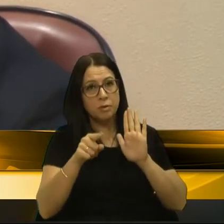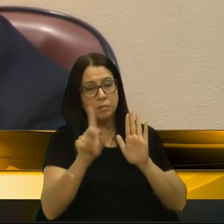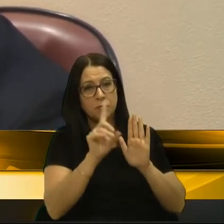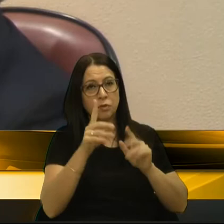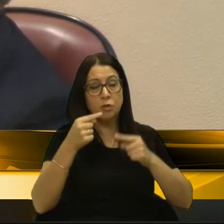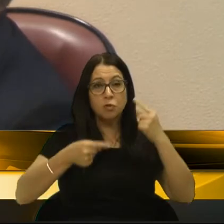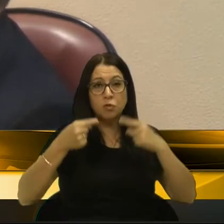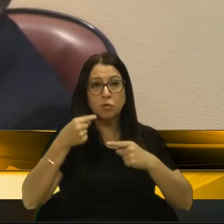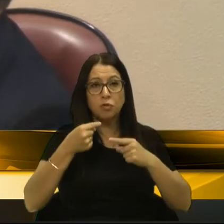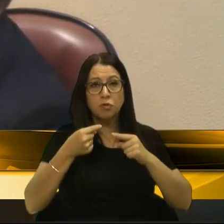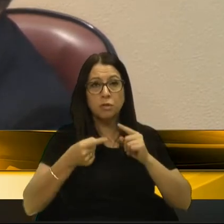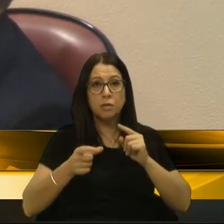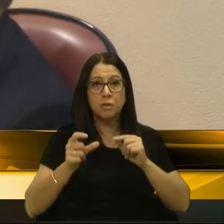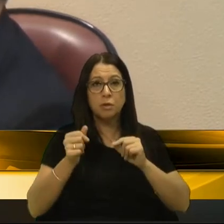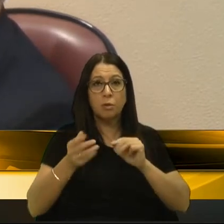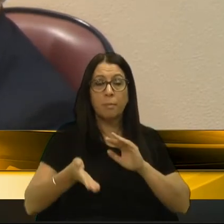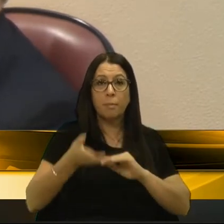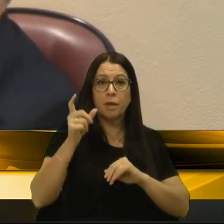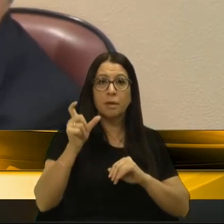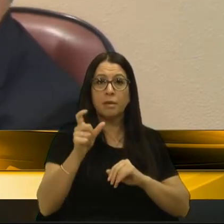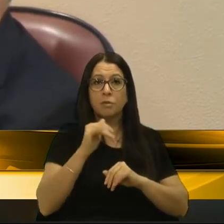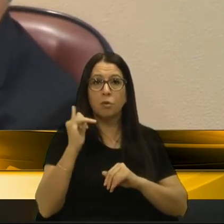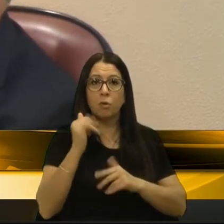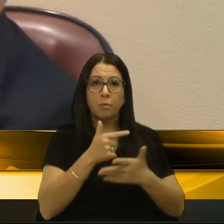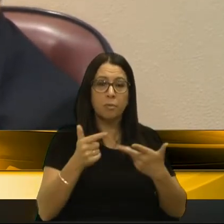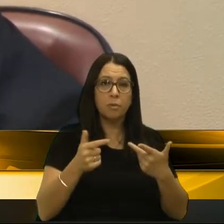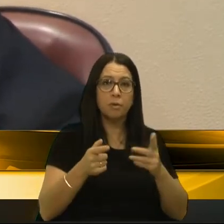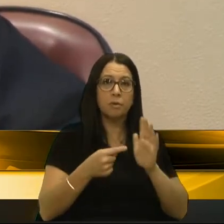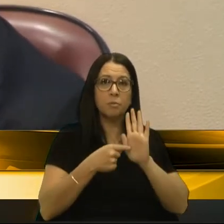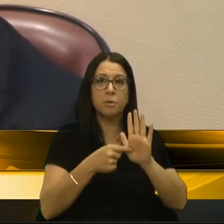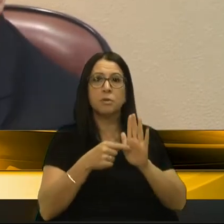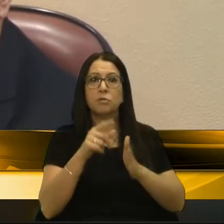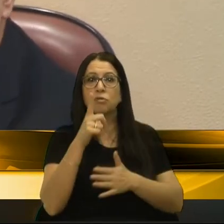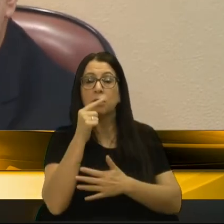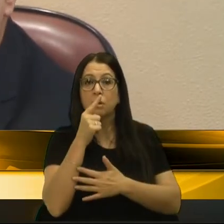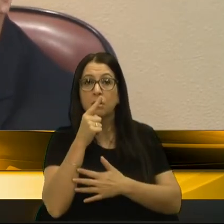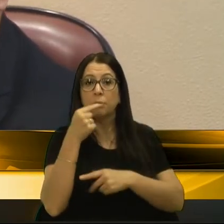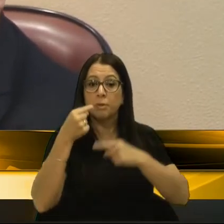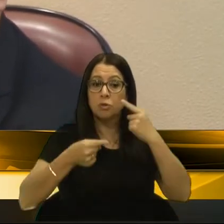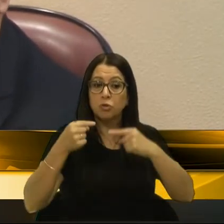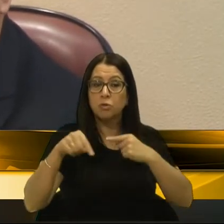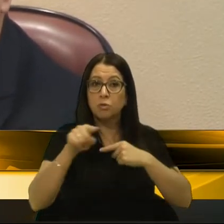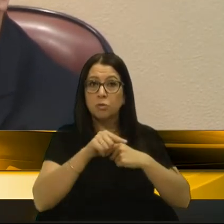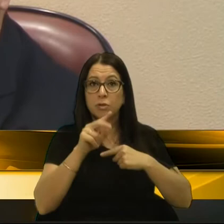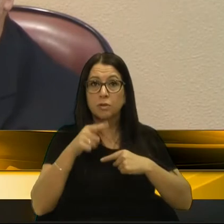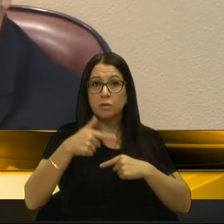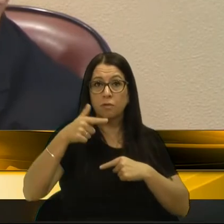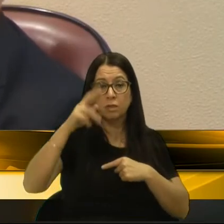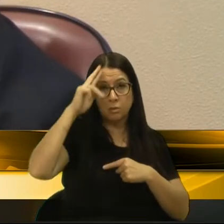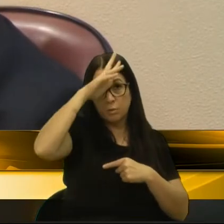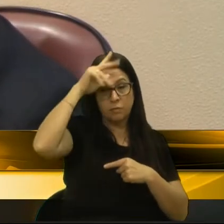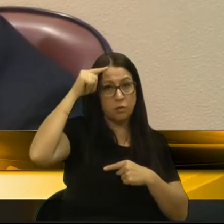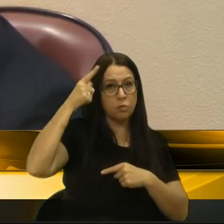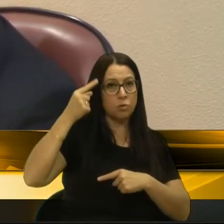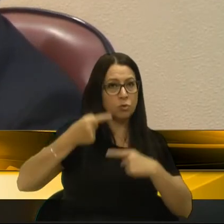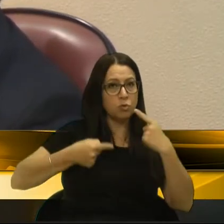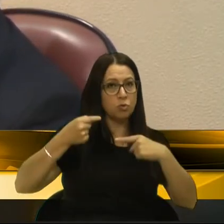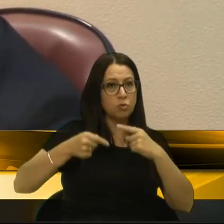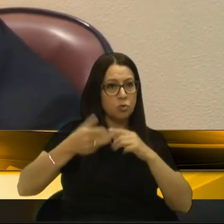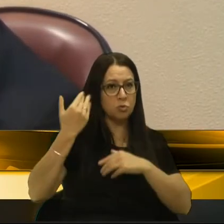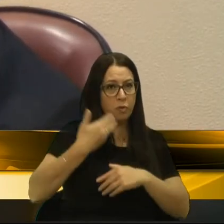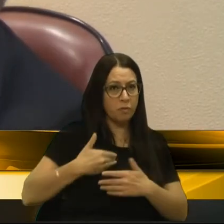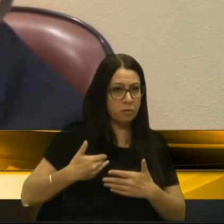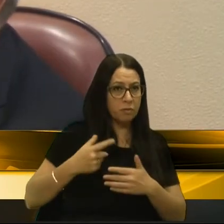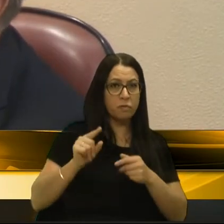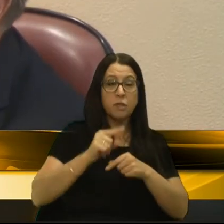só discutindo aumento de tarifa, né? Aumento de tarifa de ônibus, tarifa de água, mas que discuta. O vice-prefeito disse que não conseguiu discutir isso ainda no governo.